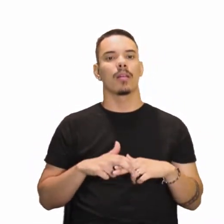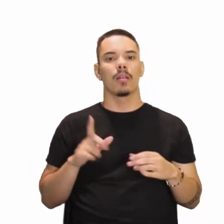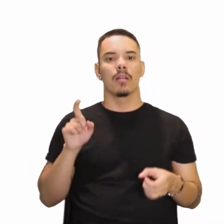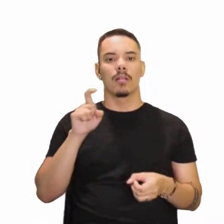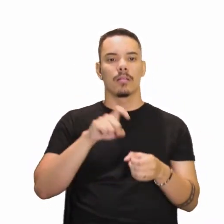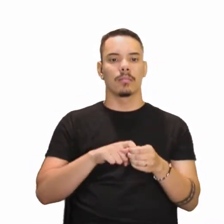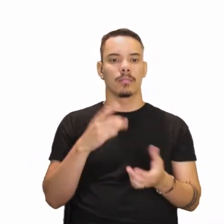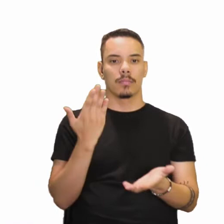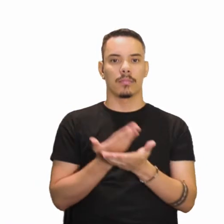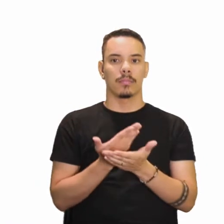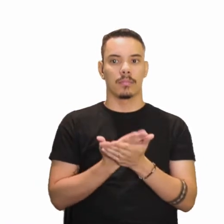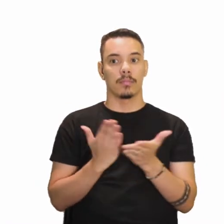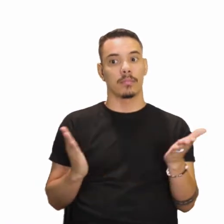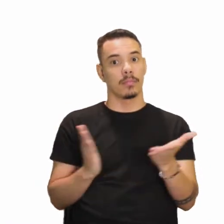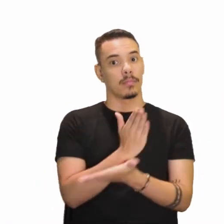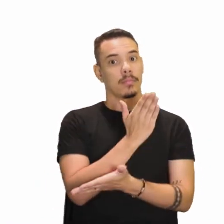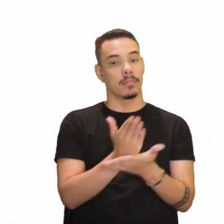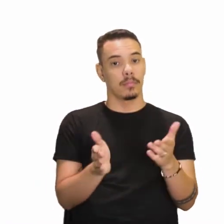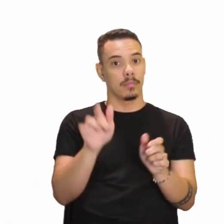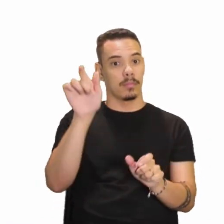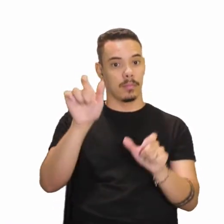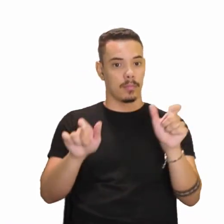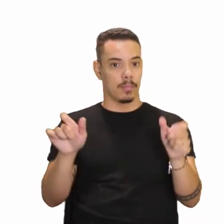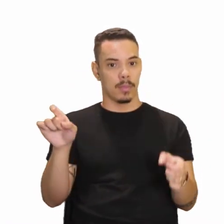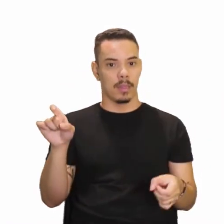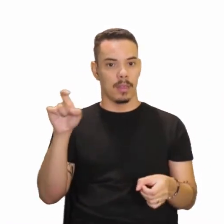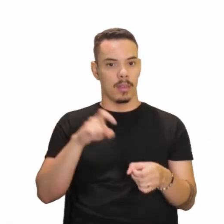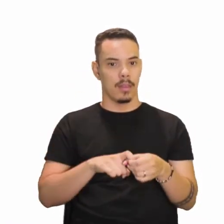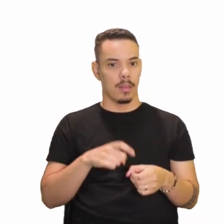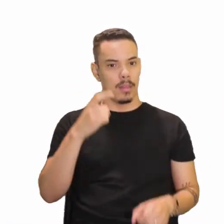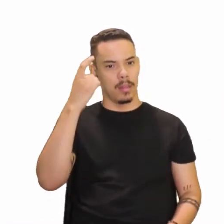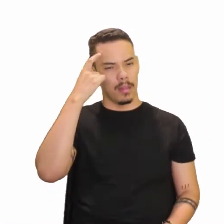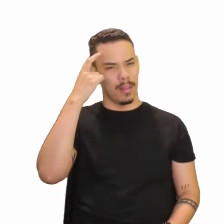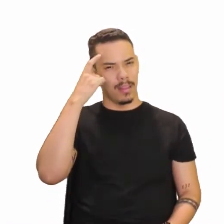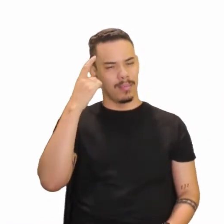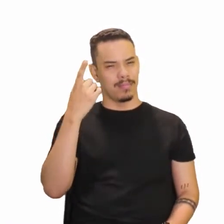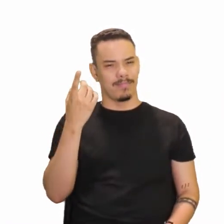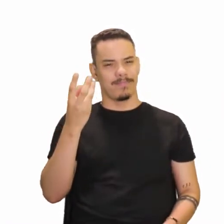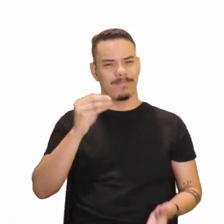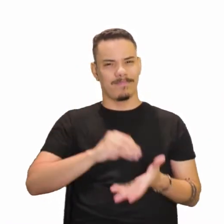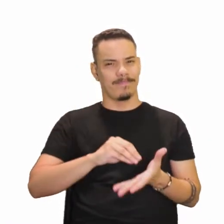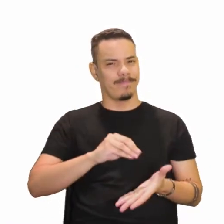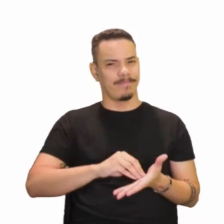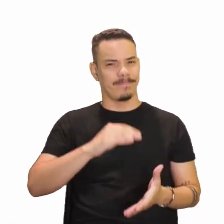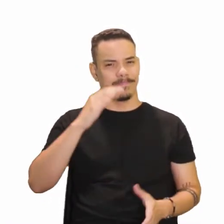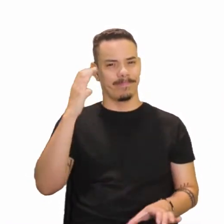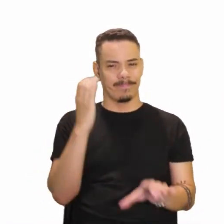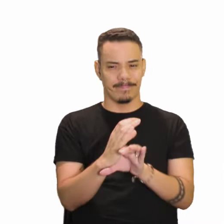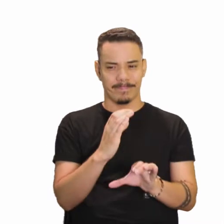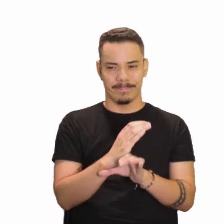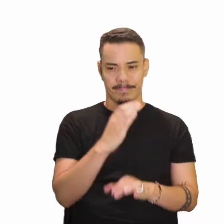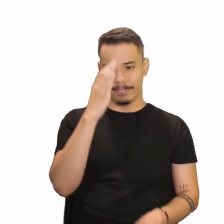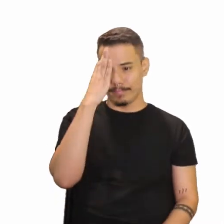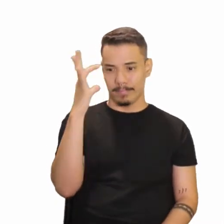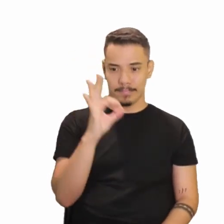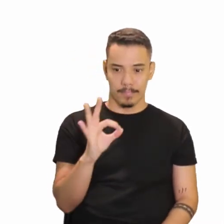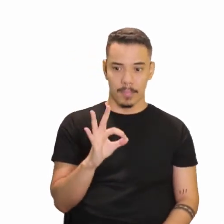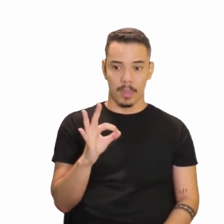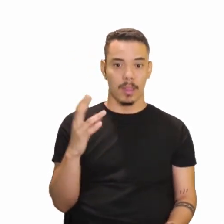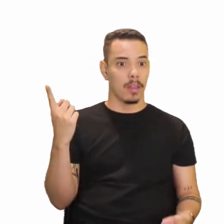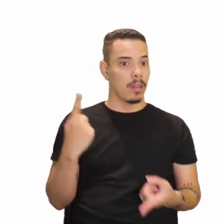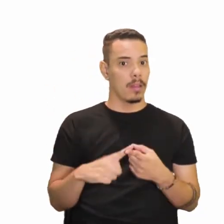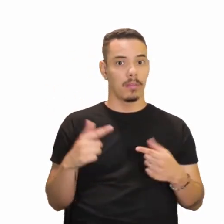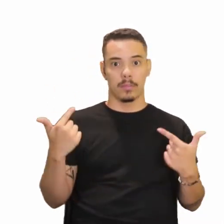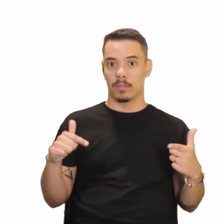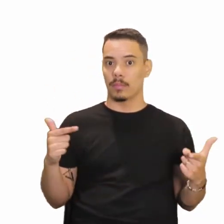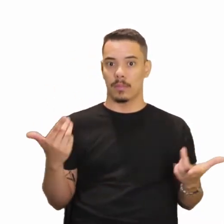algumas pessoas que voltaram com um pouco de deficiência né porque não teve a